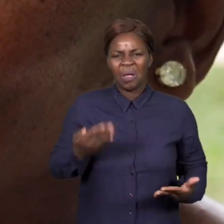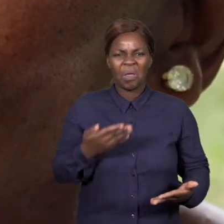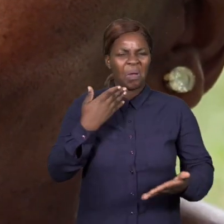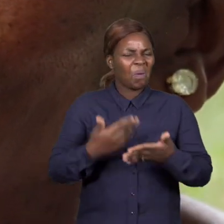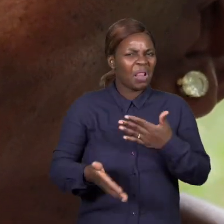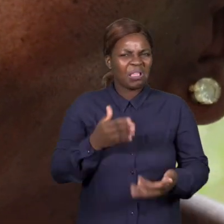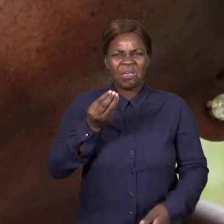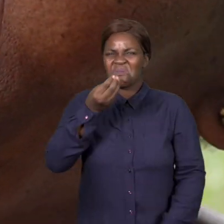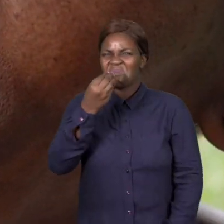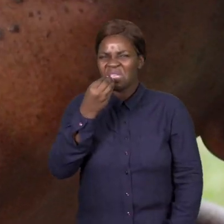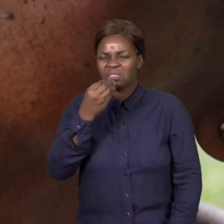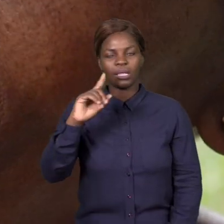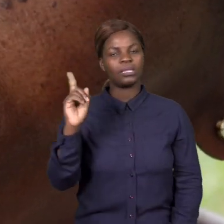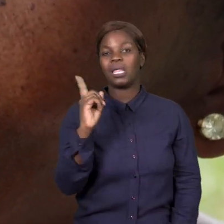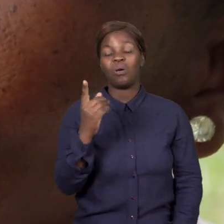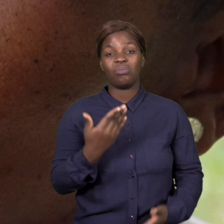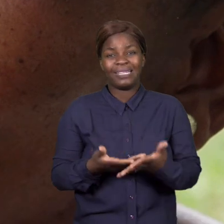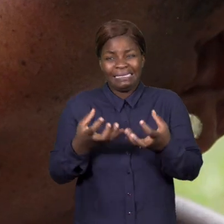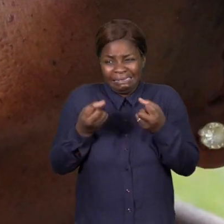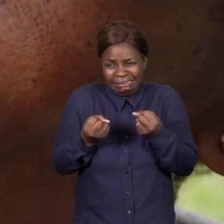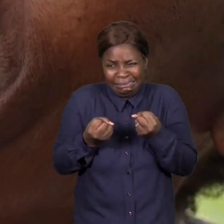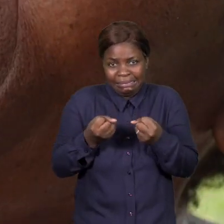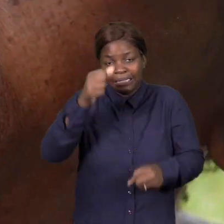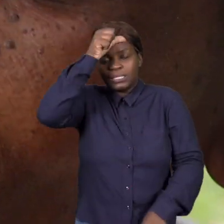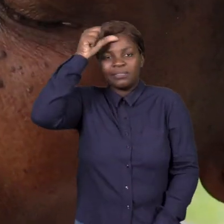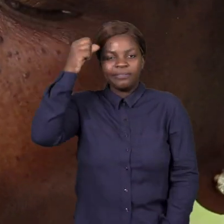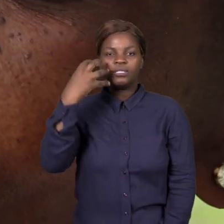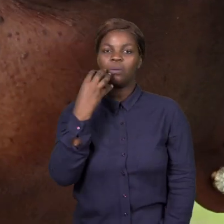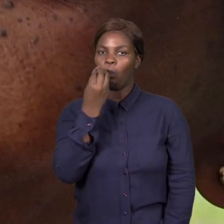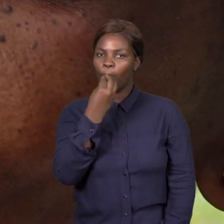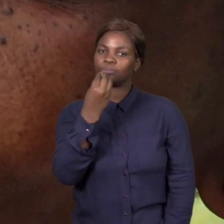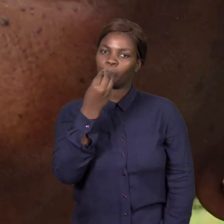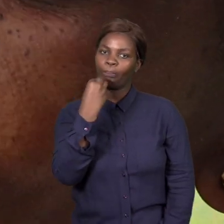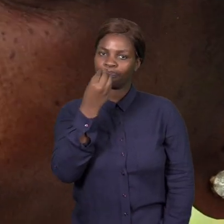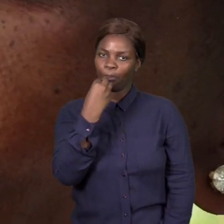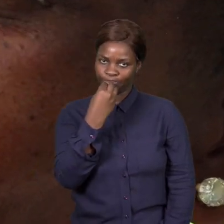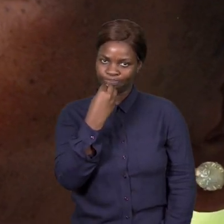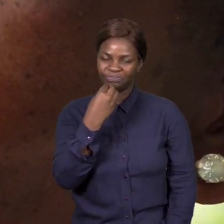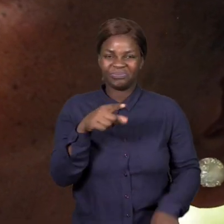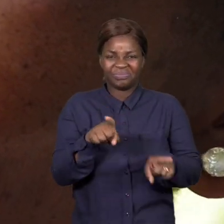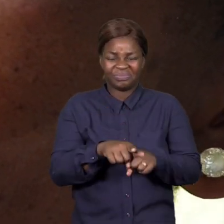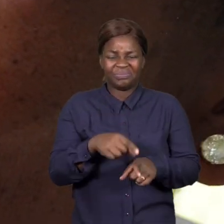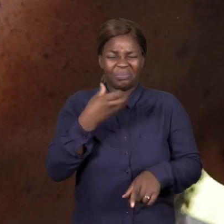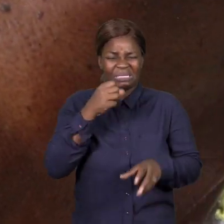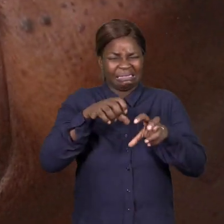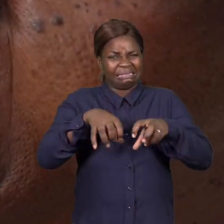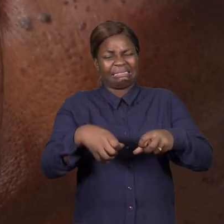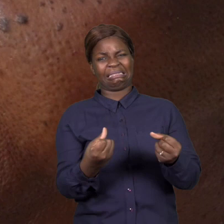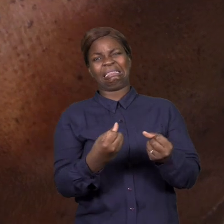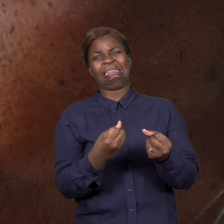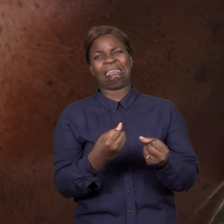sua alimentação. Ela evita alimentos duros por serem mais difíceis de mastigar e podem também exercer